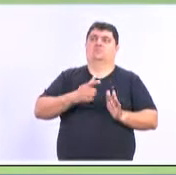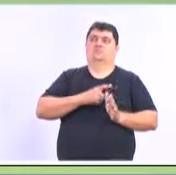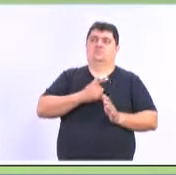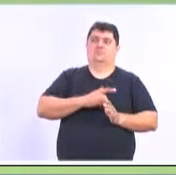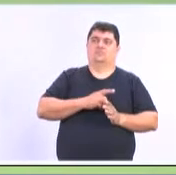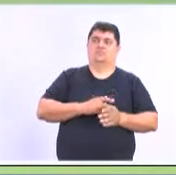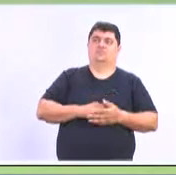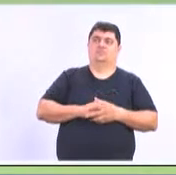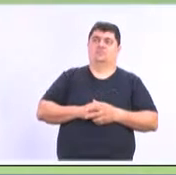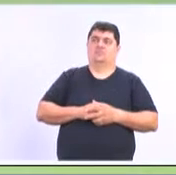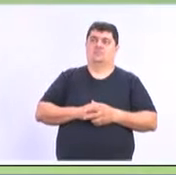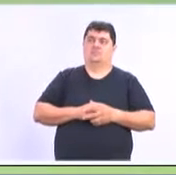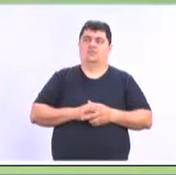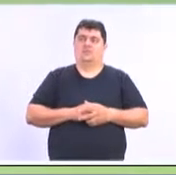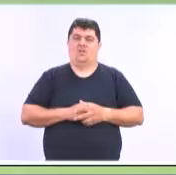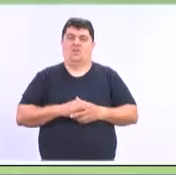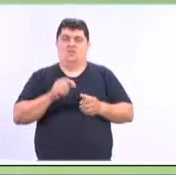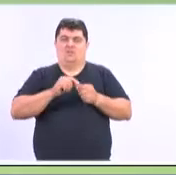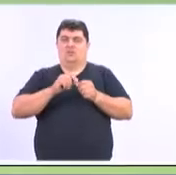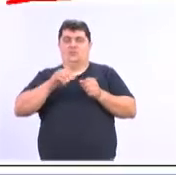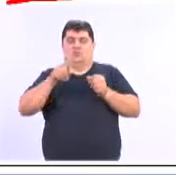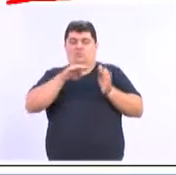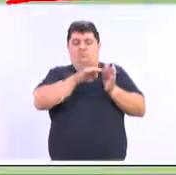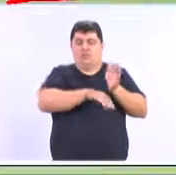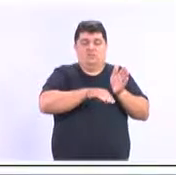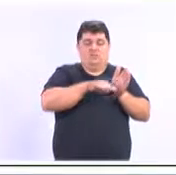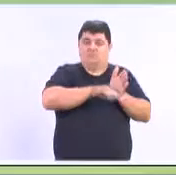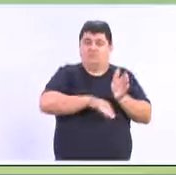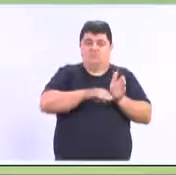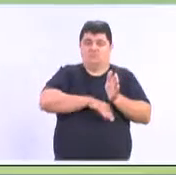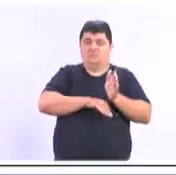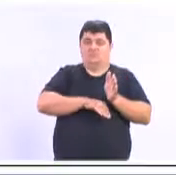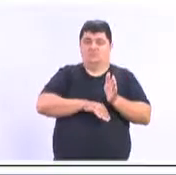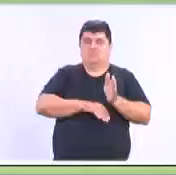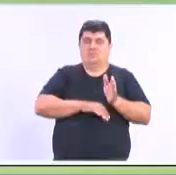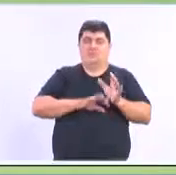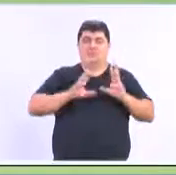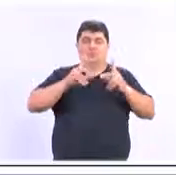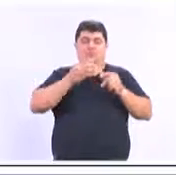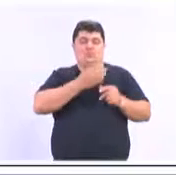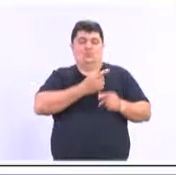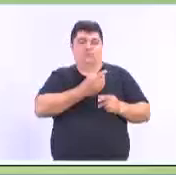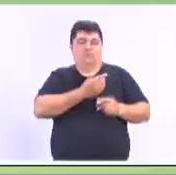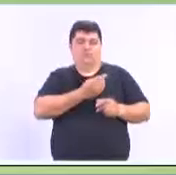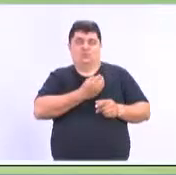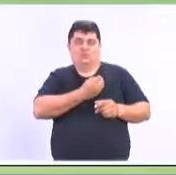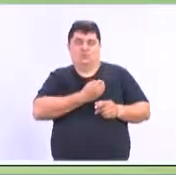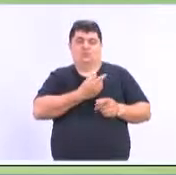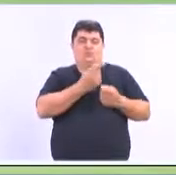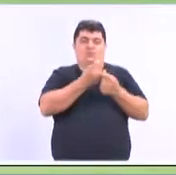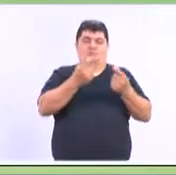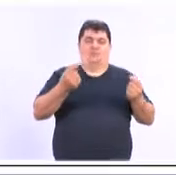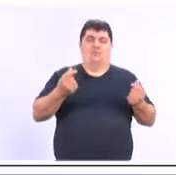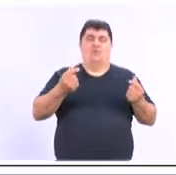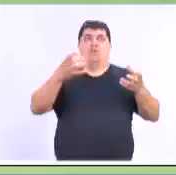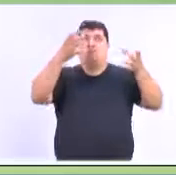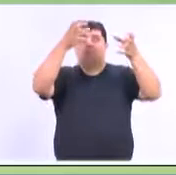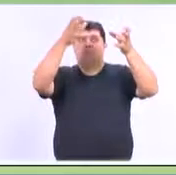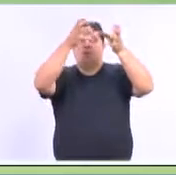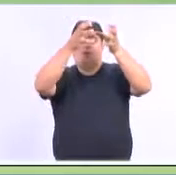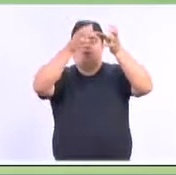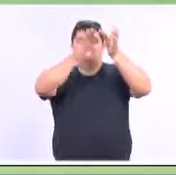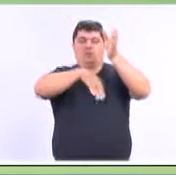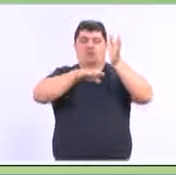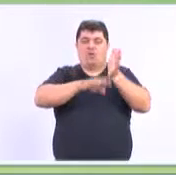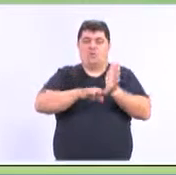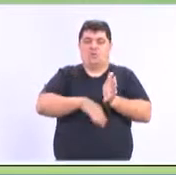Resultado antes do resultado financeiro, e assim vai. Então, o que a gente está fazendo aqui é desenhando cada estrutura desta, mostrando qual informação que